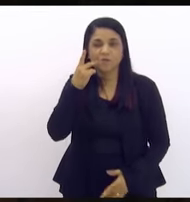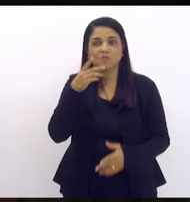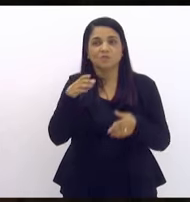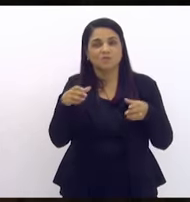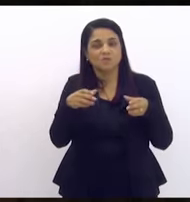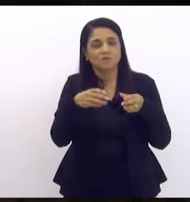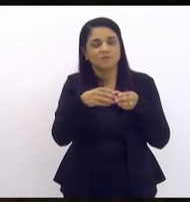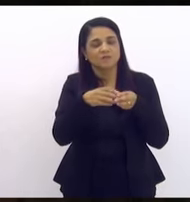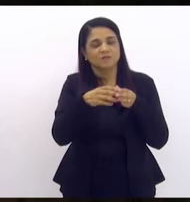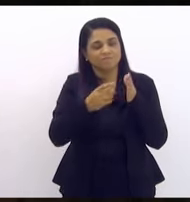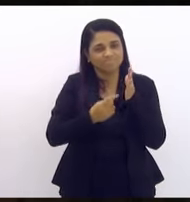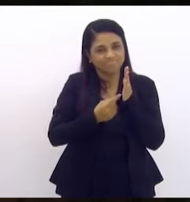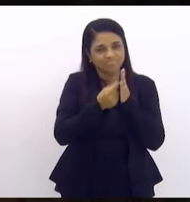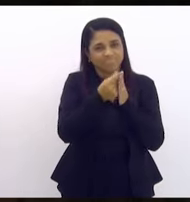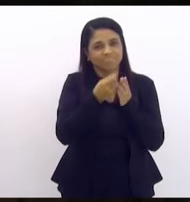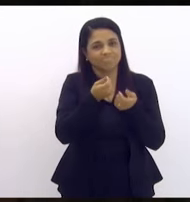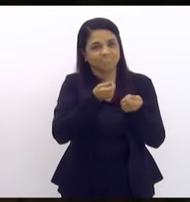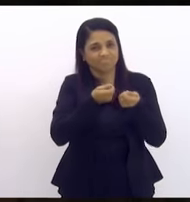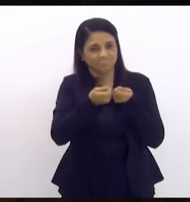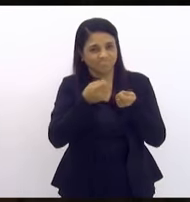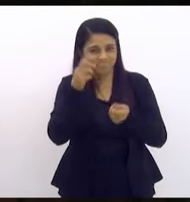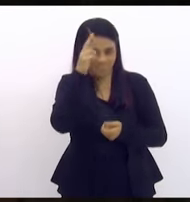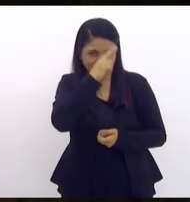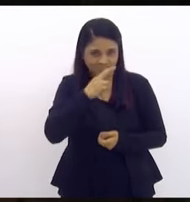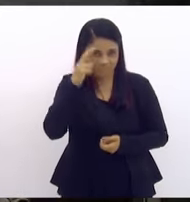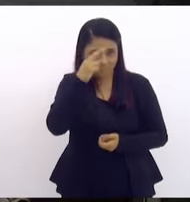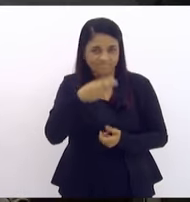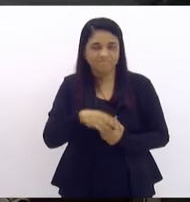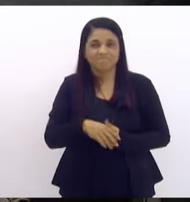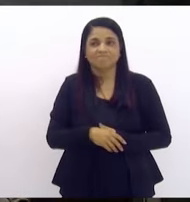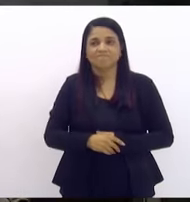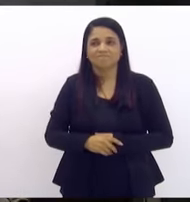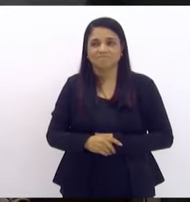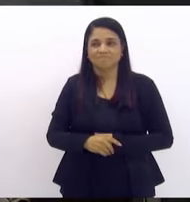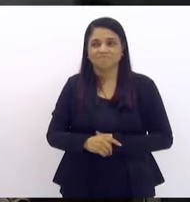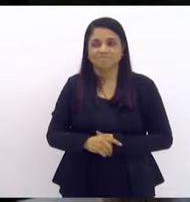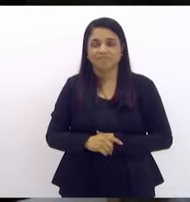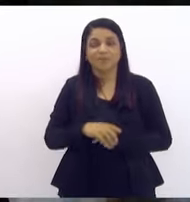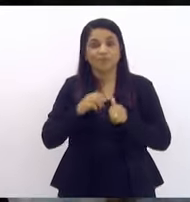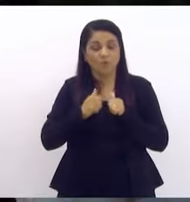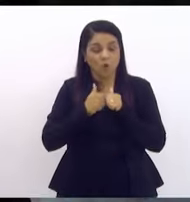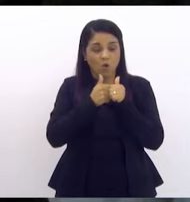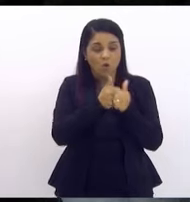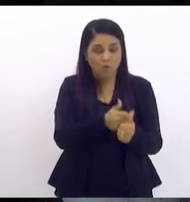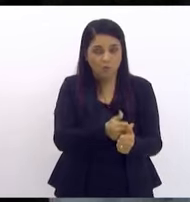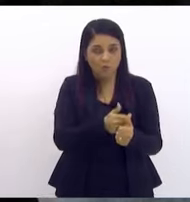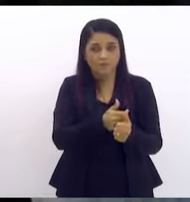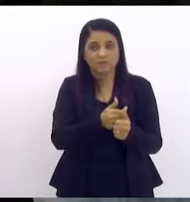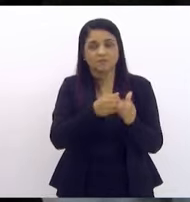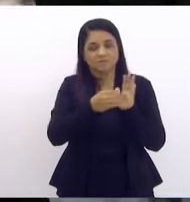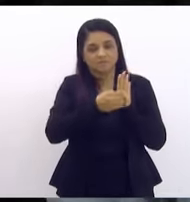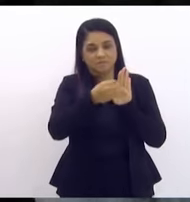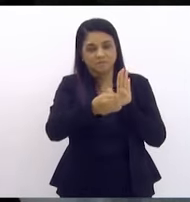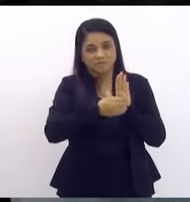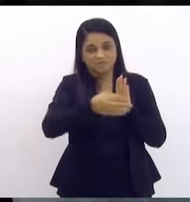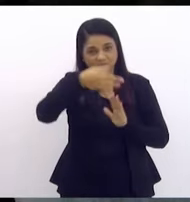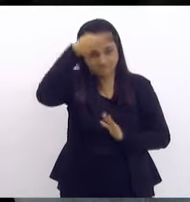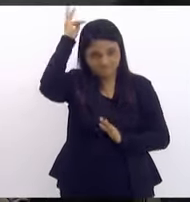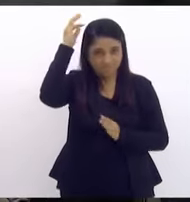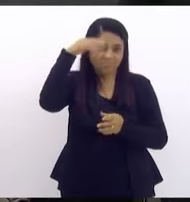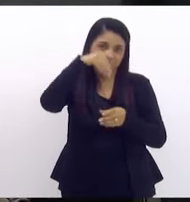Orçamento, Finanças, Fiscalização Financeira e Controle. Eu vou acompanhar o parecer do deputado Fred Pacheco,